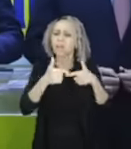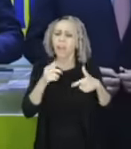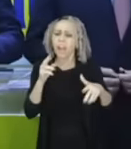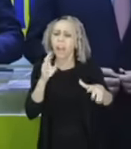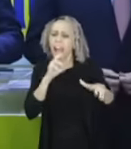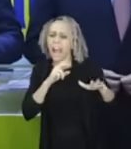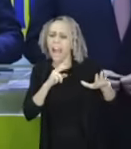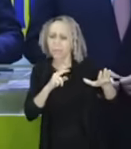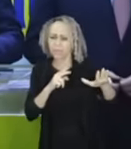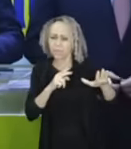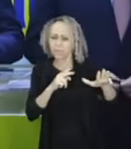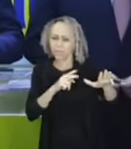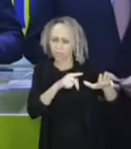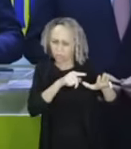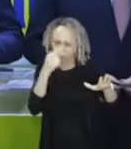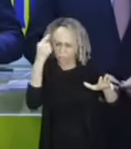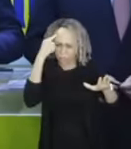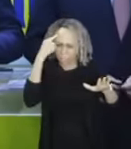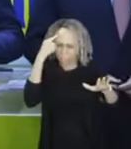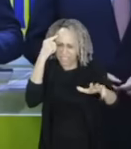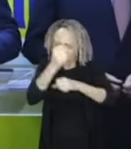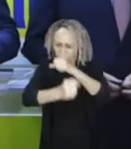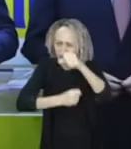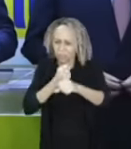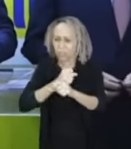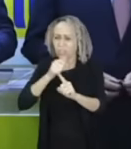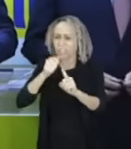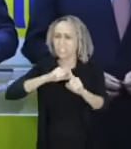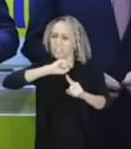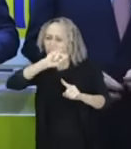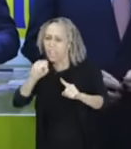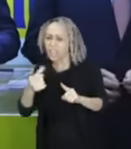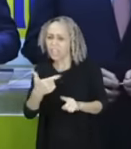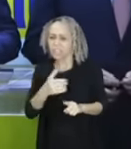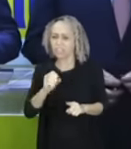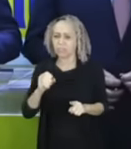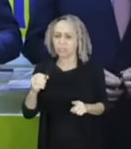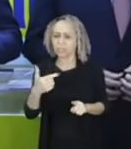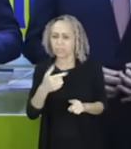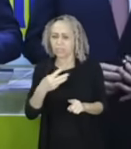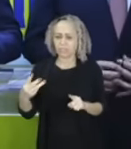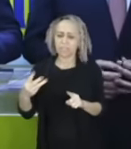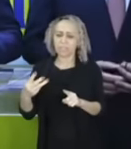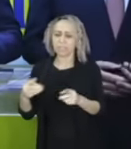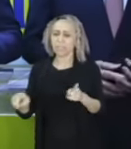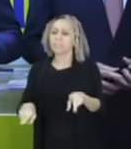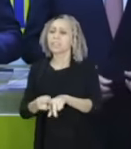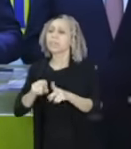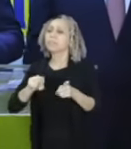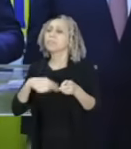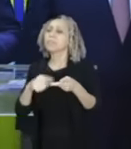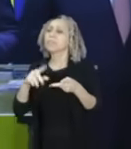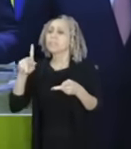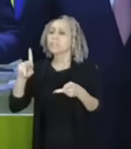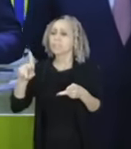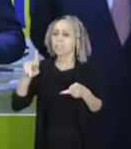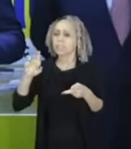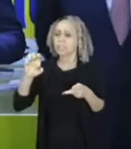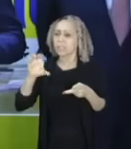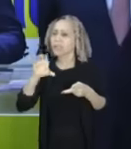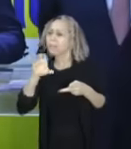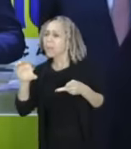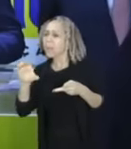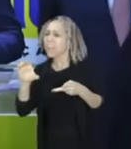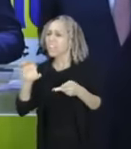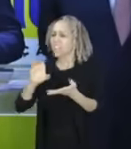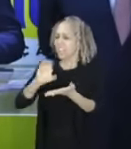2023 e com relação a PEC da transição gostaria de saber se está previsto algum reforço orçamentário para os órgãos de combate ao